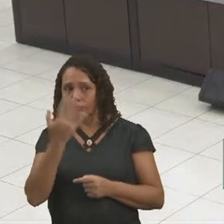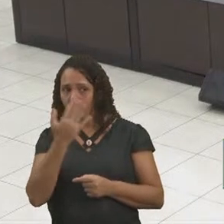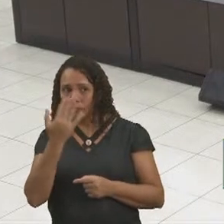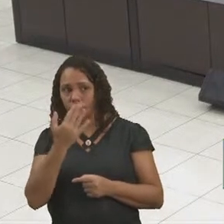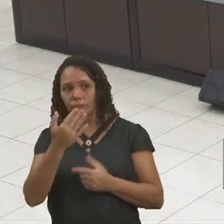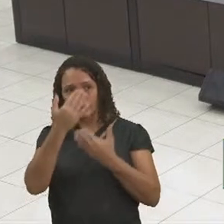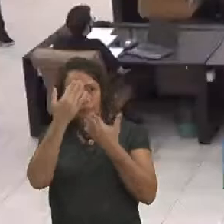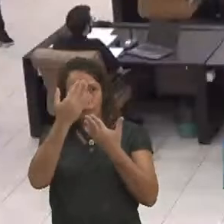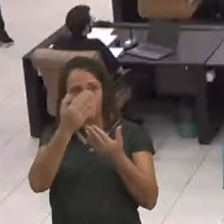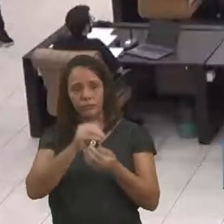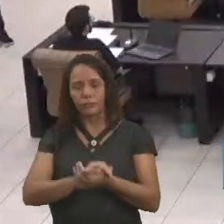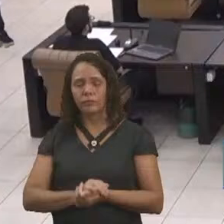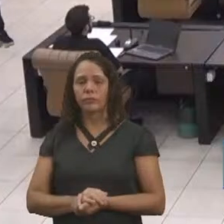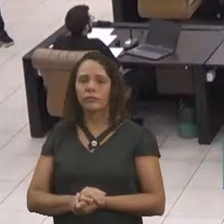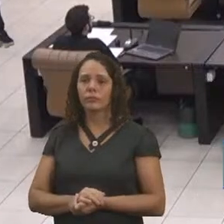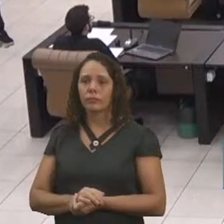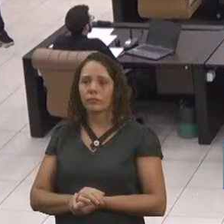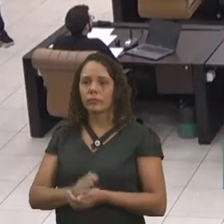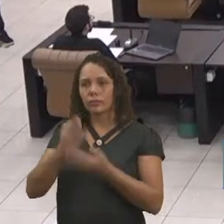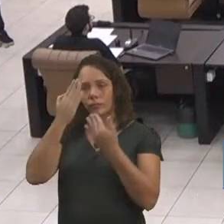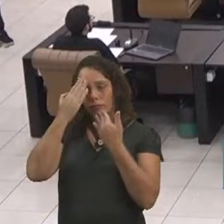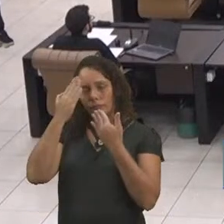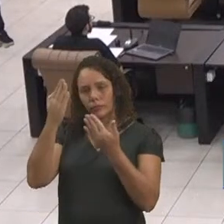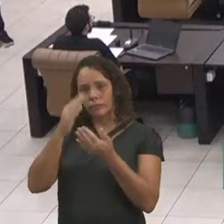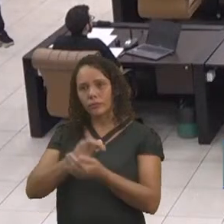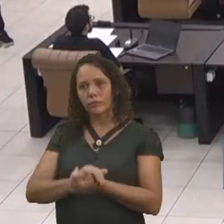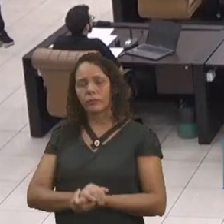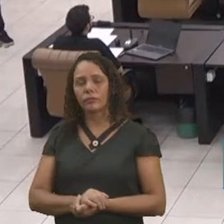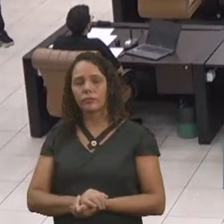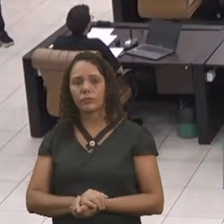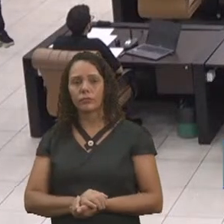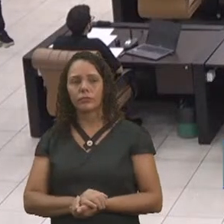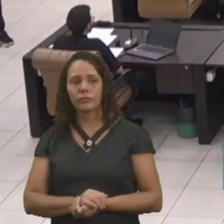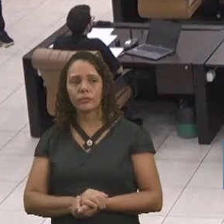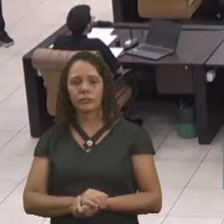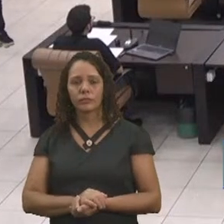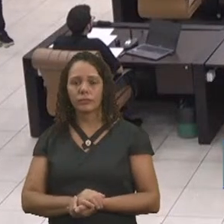obrigado. Agradeço e fico à disposição. Secretário,